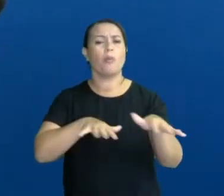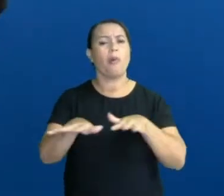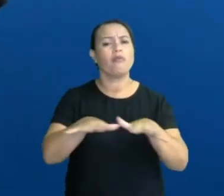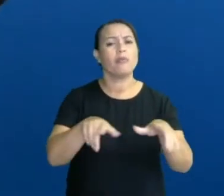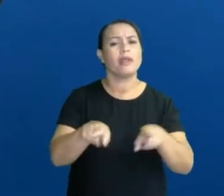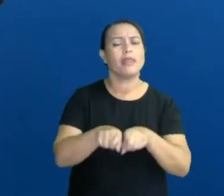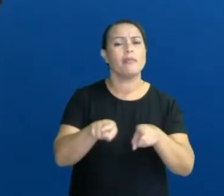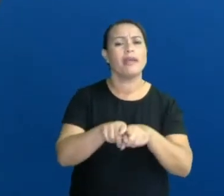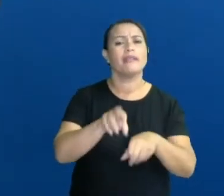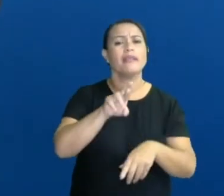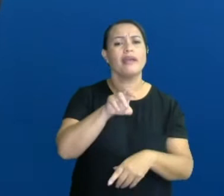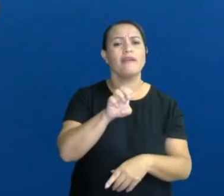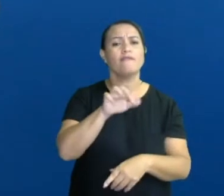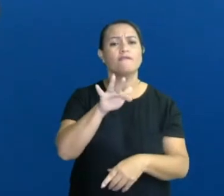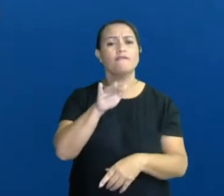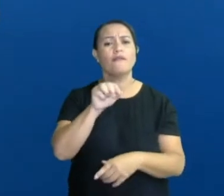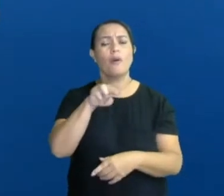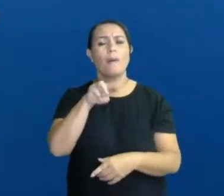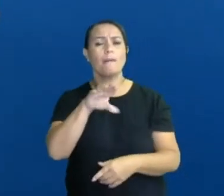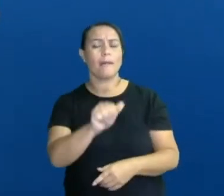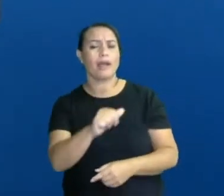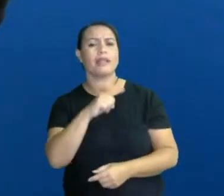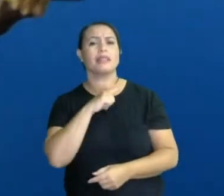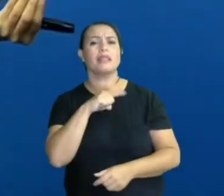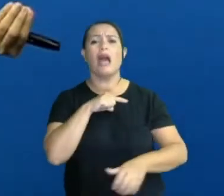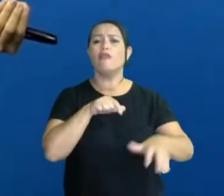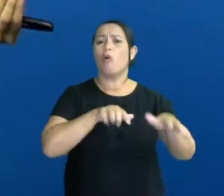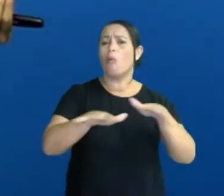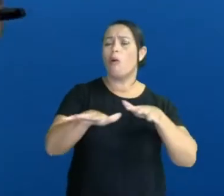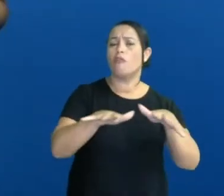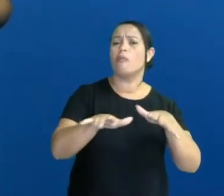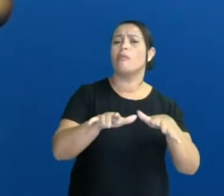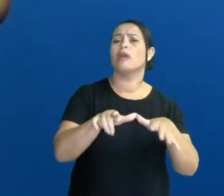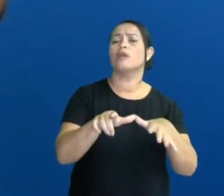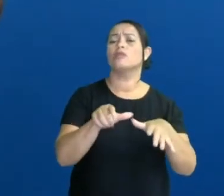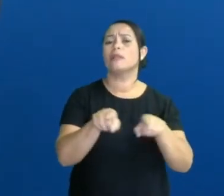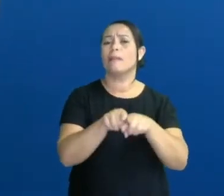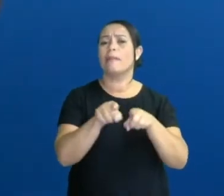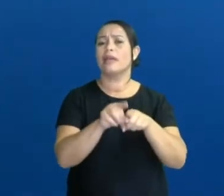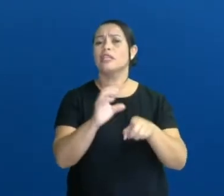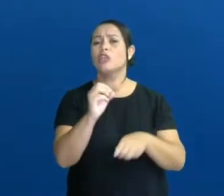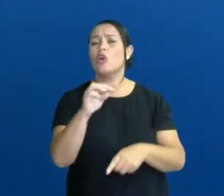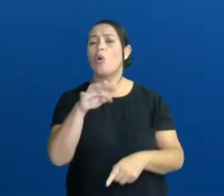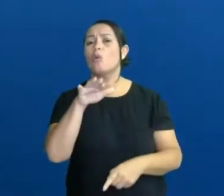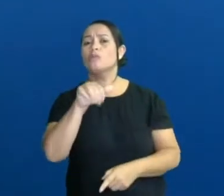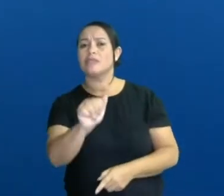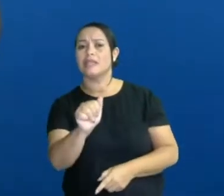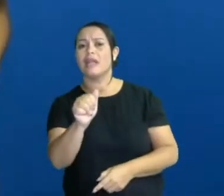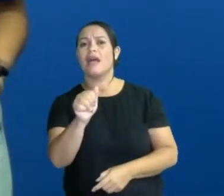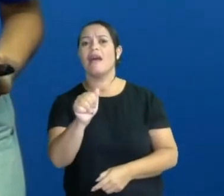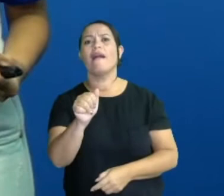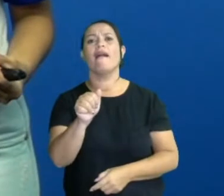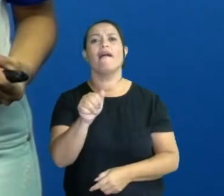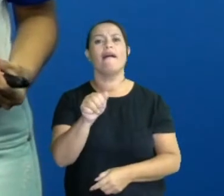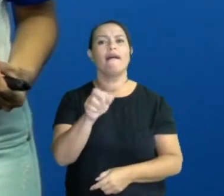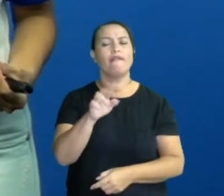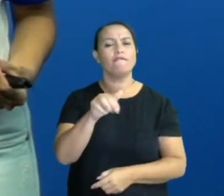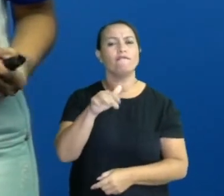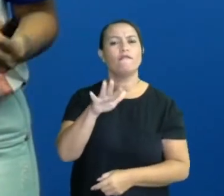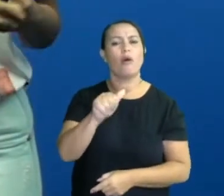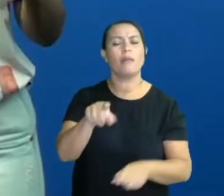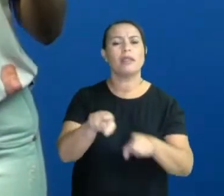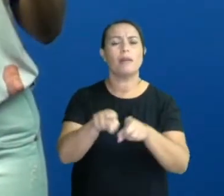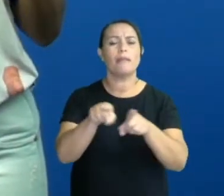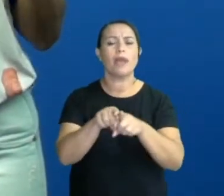de reforma, o movimento de contra-reforma também, assim como o luteranismo, o